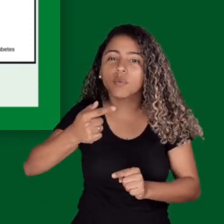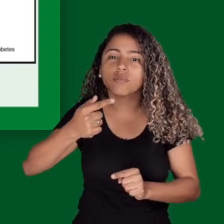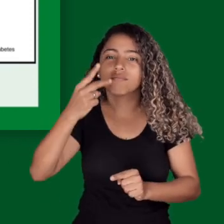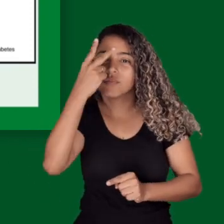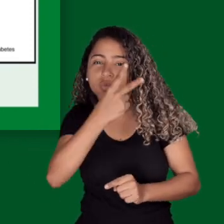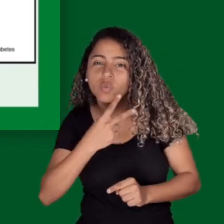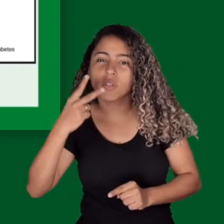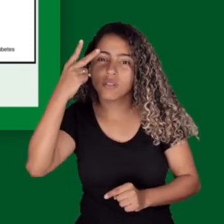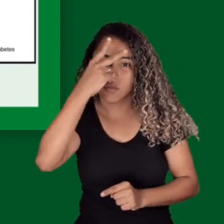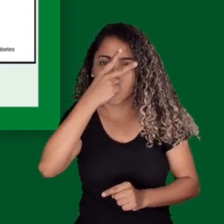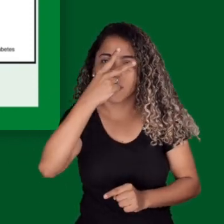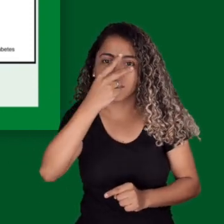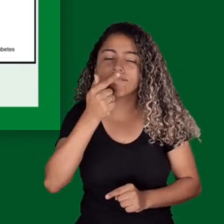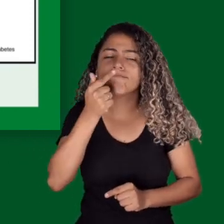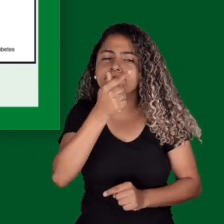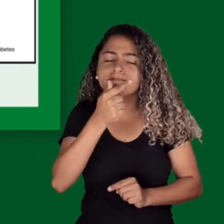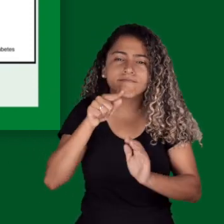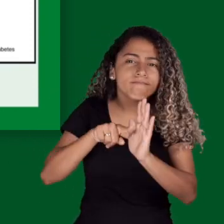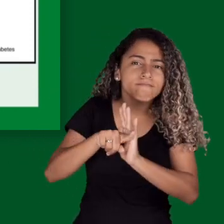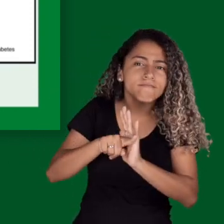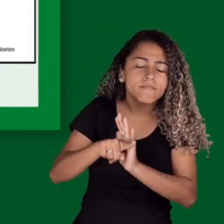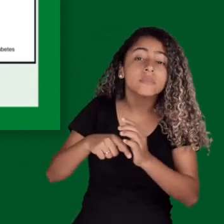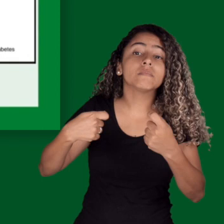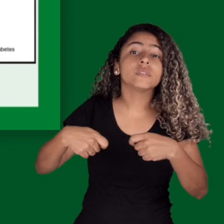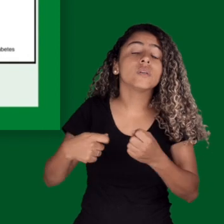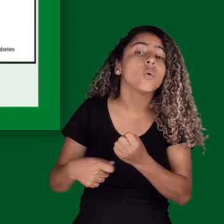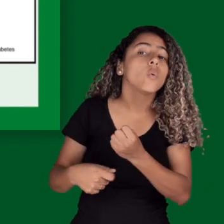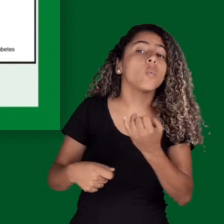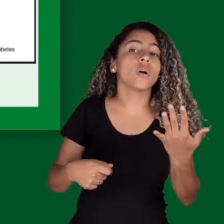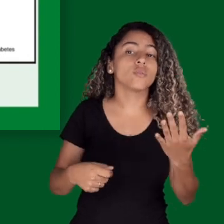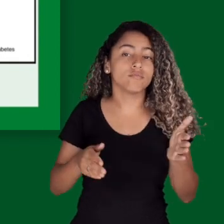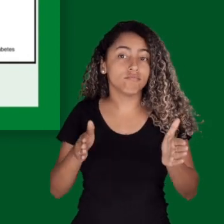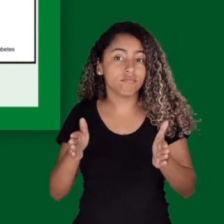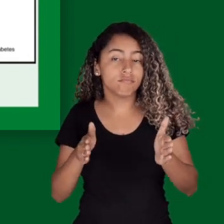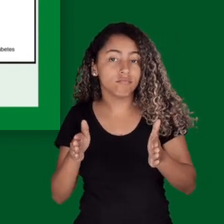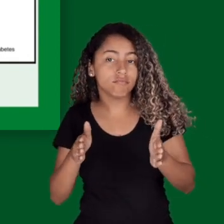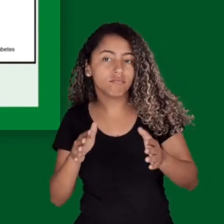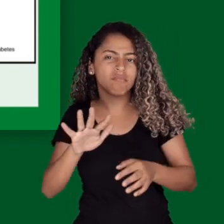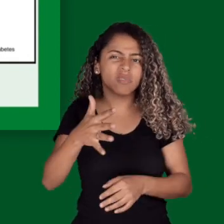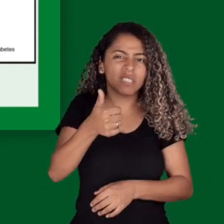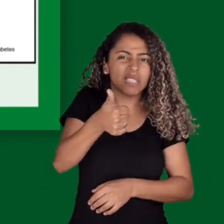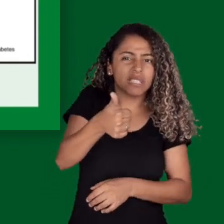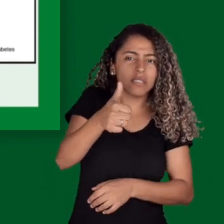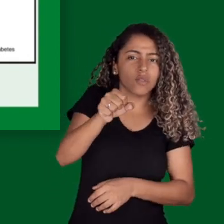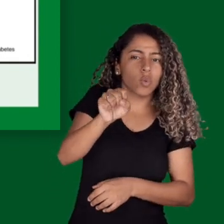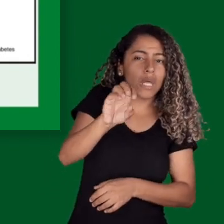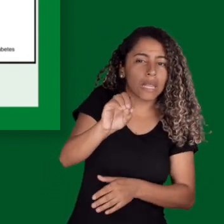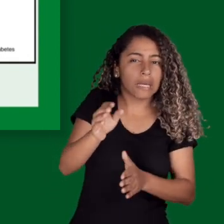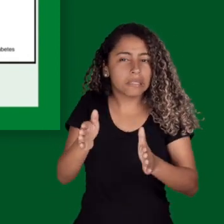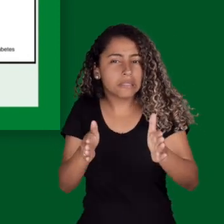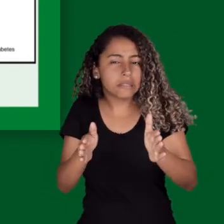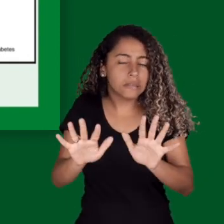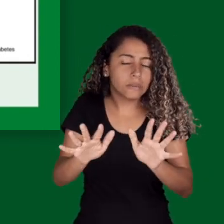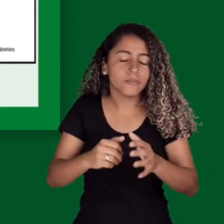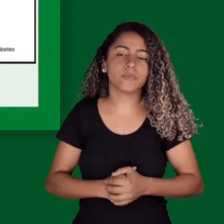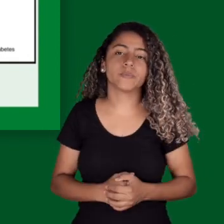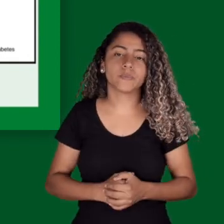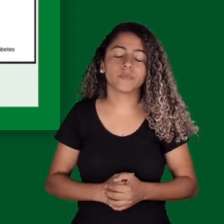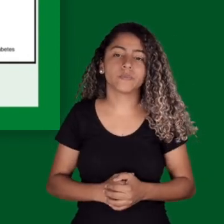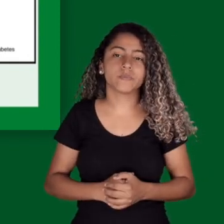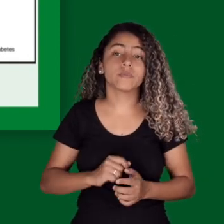Glicemias pós-prandiais, que são glicemias 2 horas após comer, a glicemia deve estar em torno